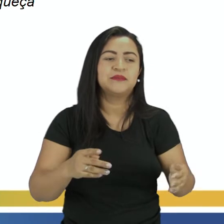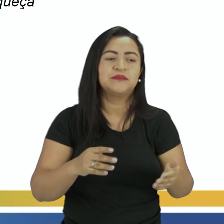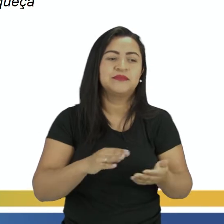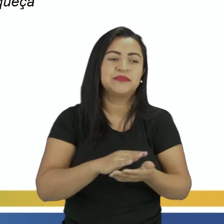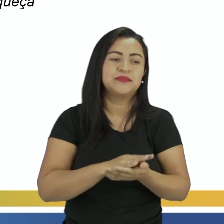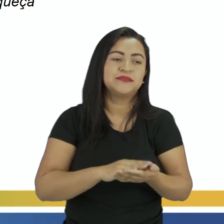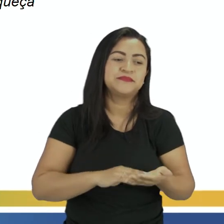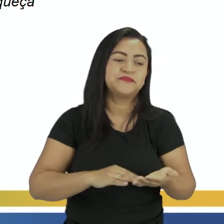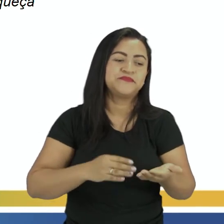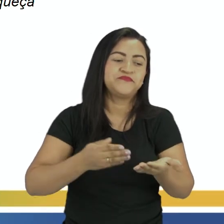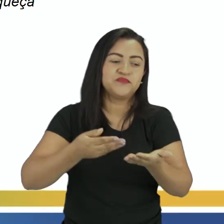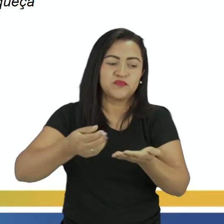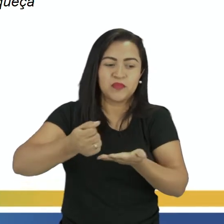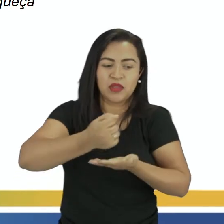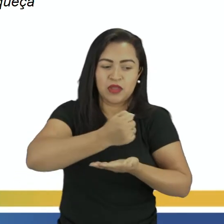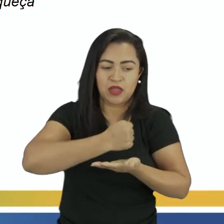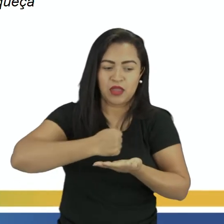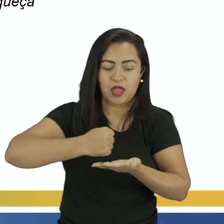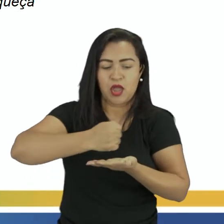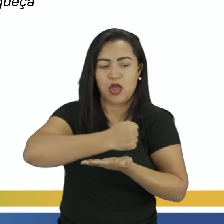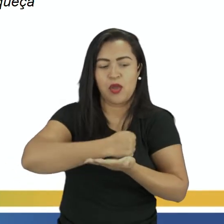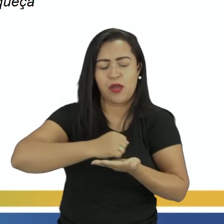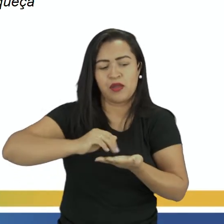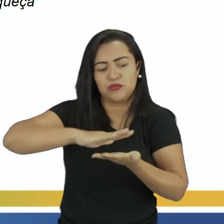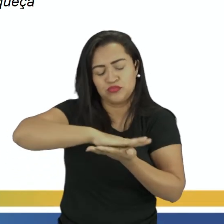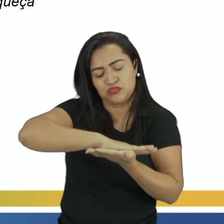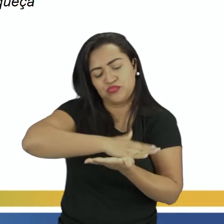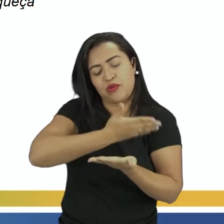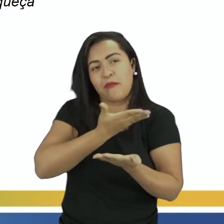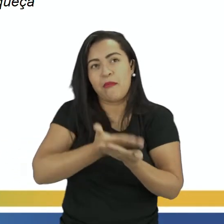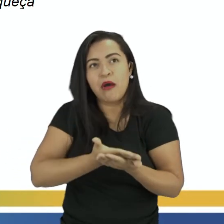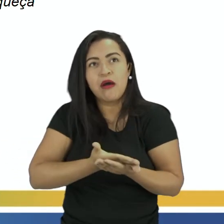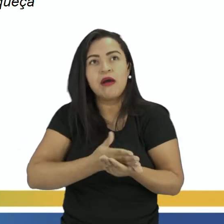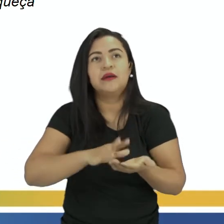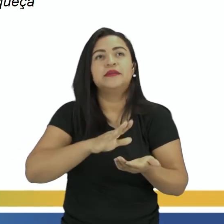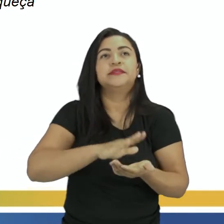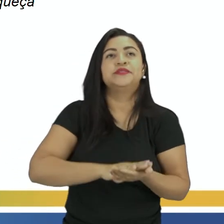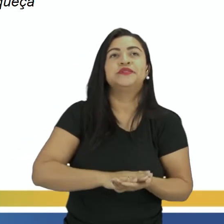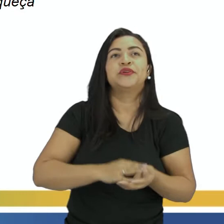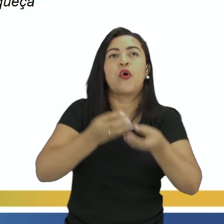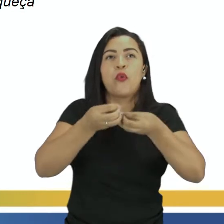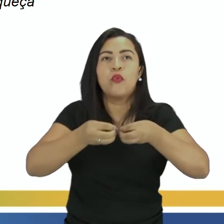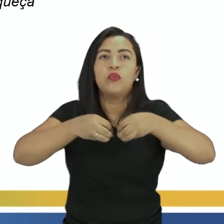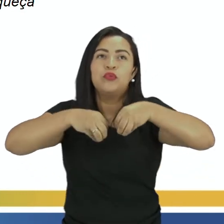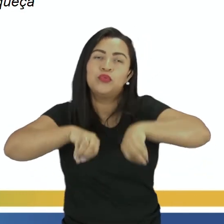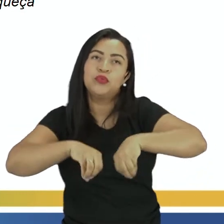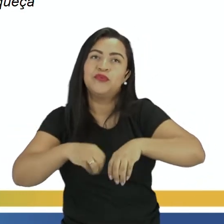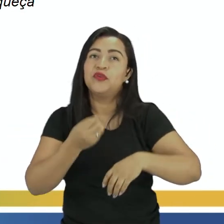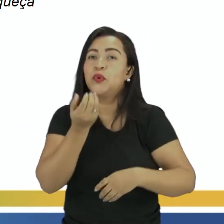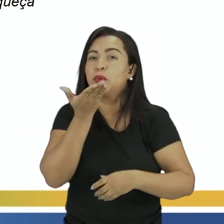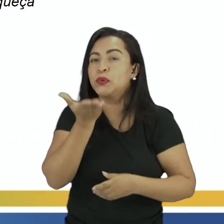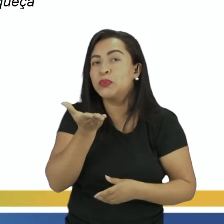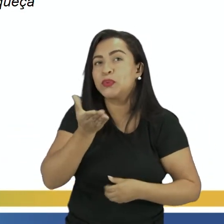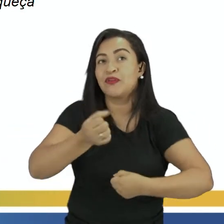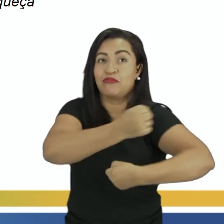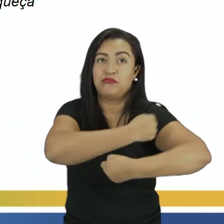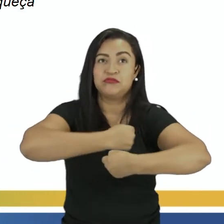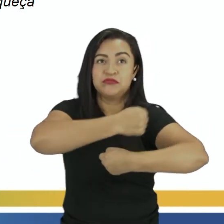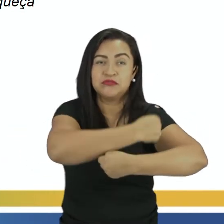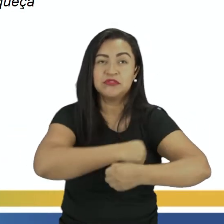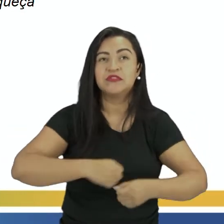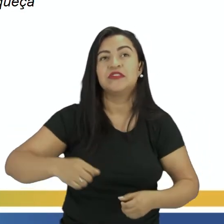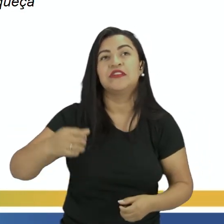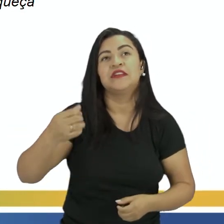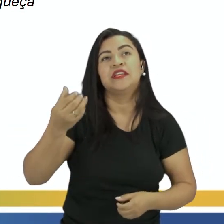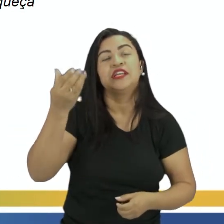ovo, uma xícara de farinha, xícara de leite, uma pitada de sal, uma colher de sopa de óleo. Aí o modo